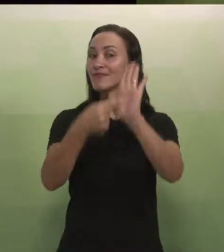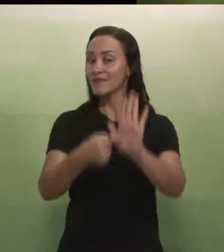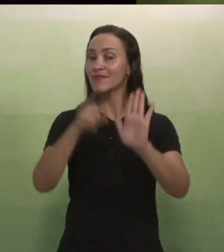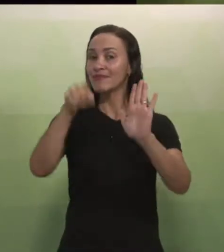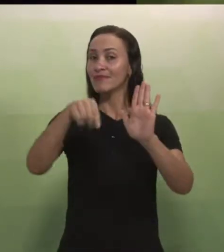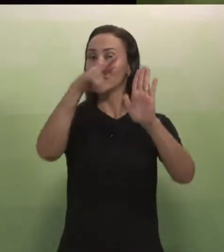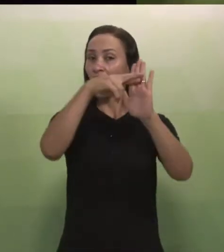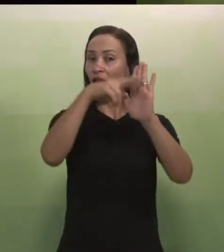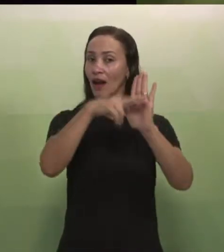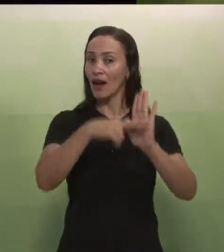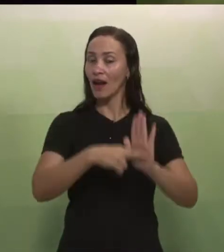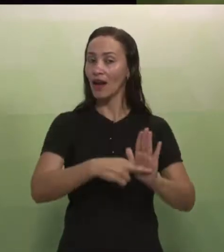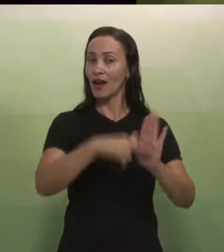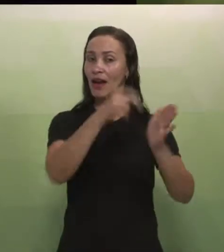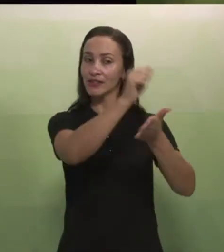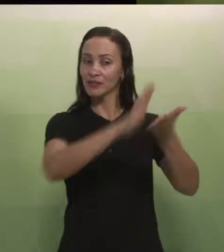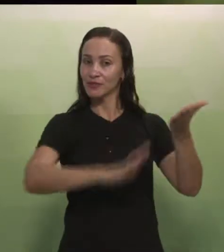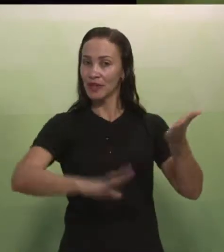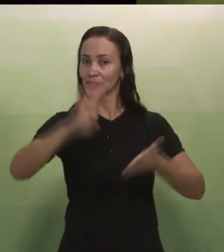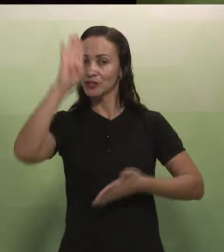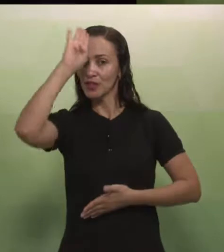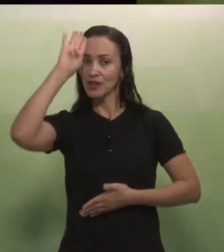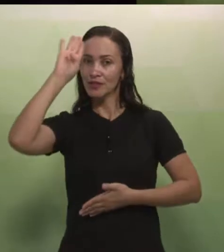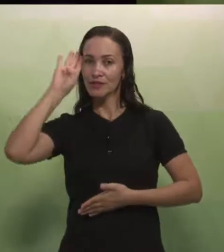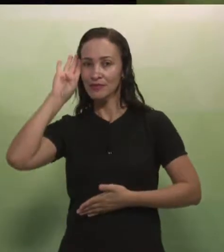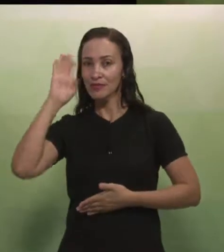o regulamento das atividades